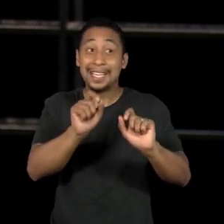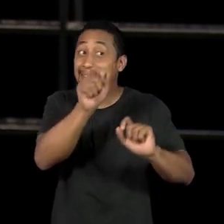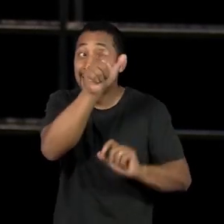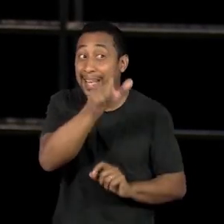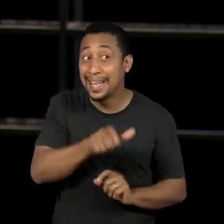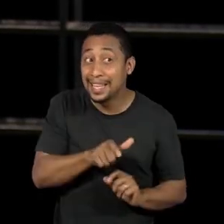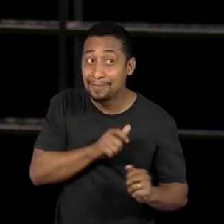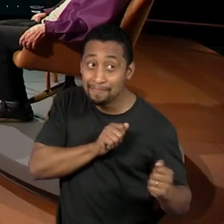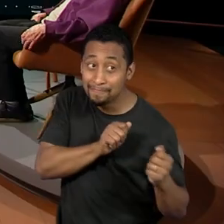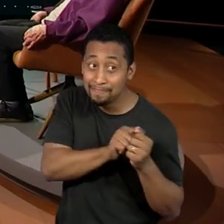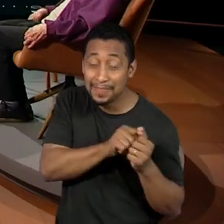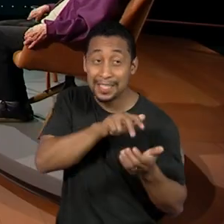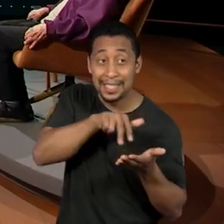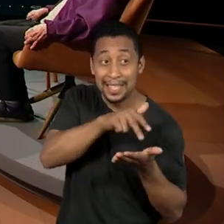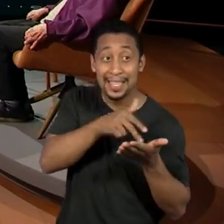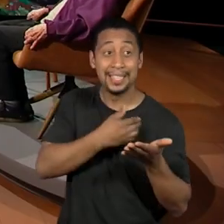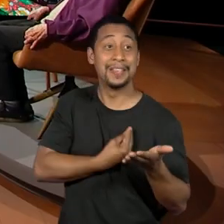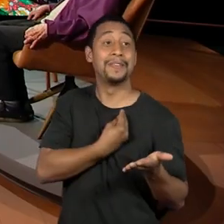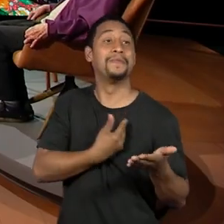de vida.